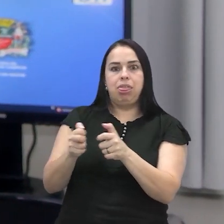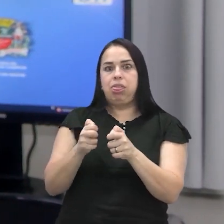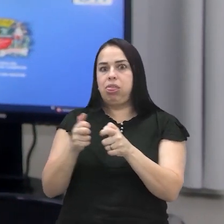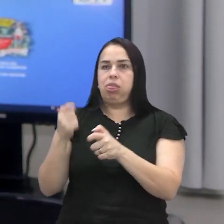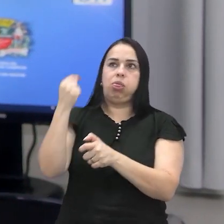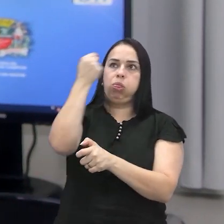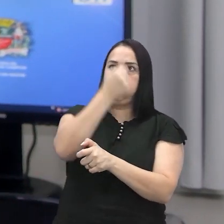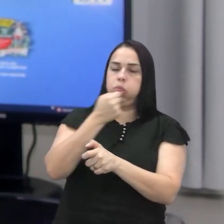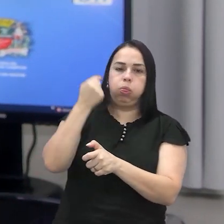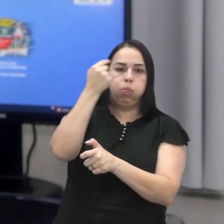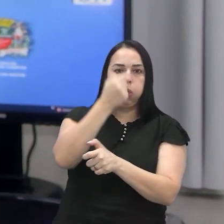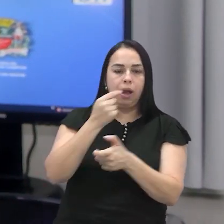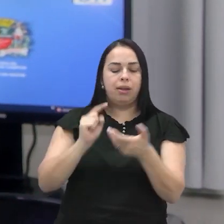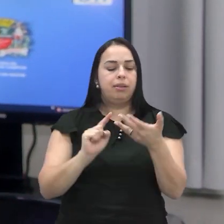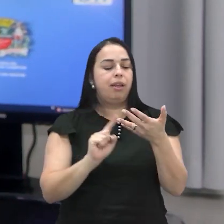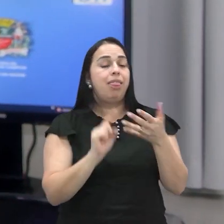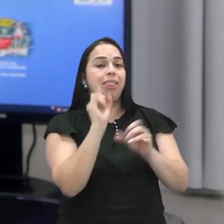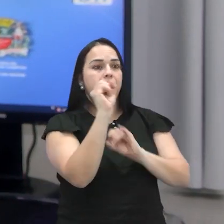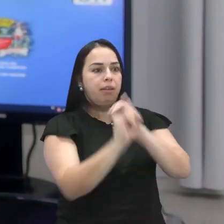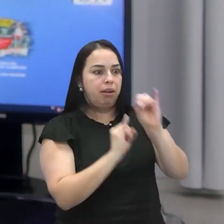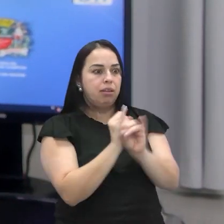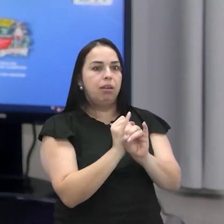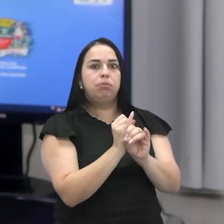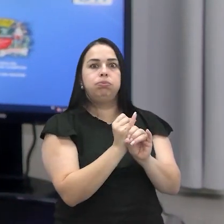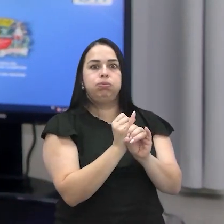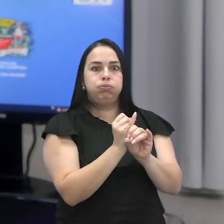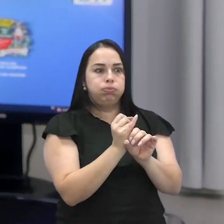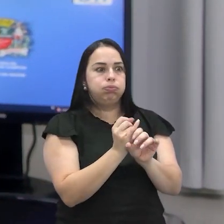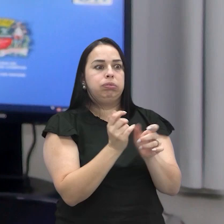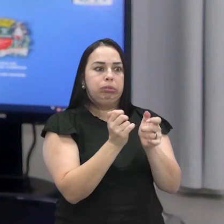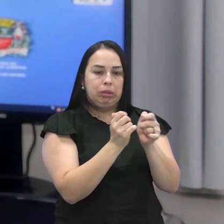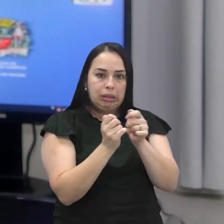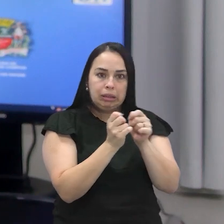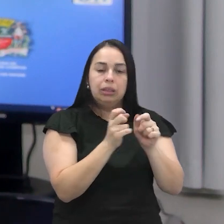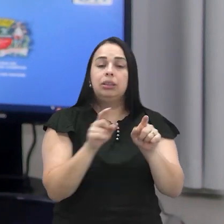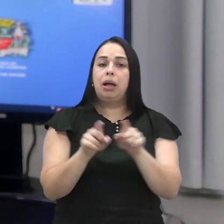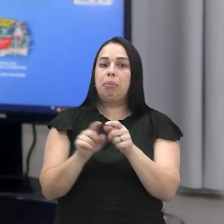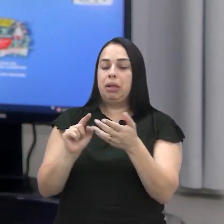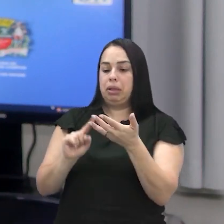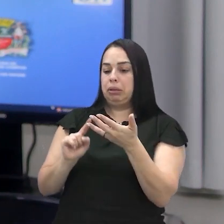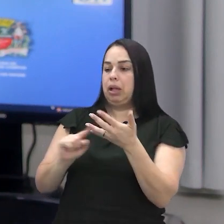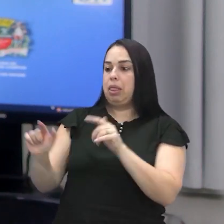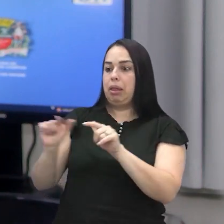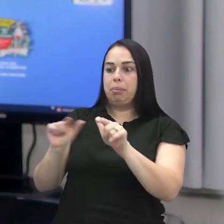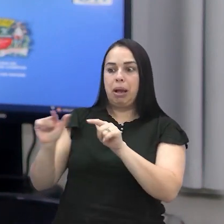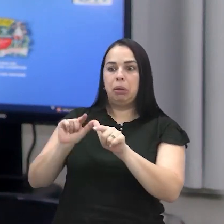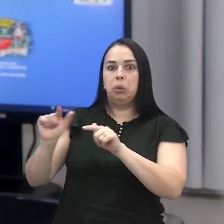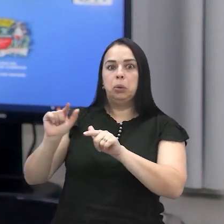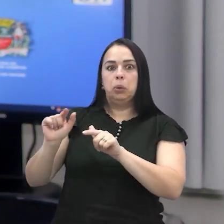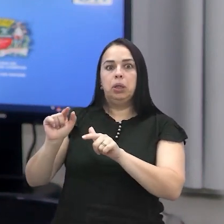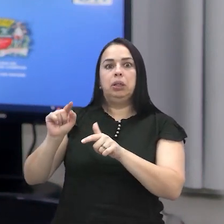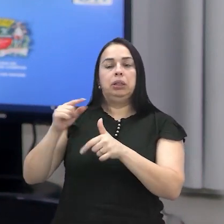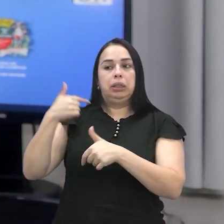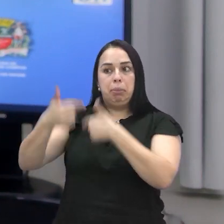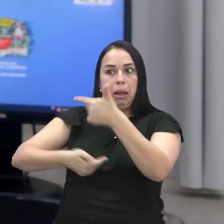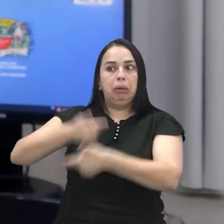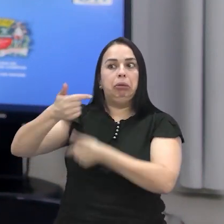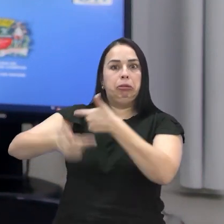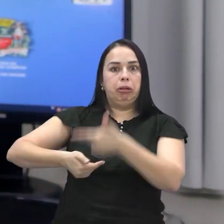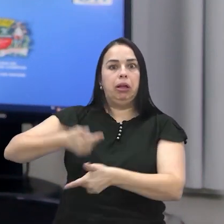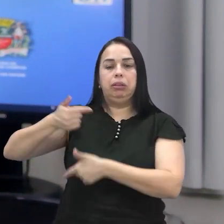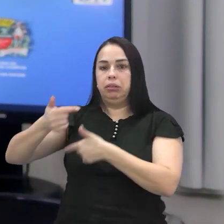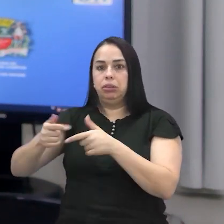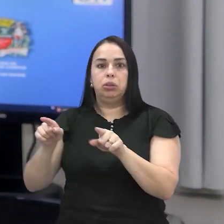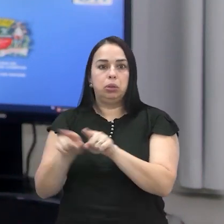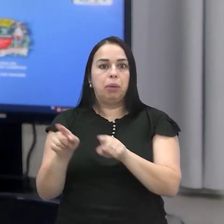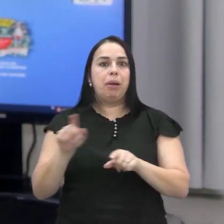jogos eletrônicos, na internet, questão de trabalho também, a tripla jornada, a dupla